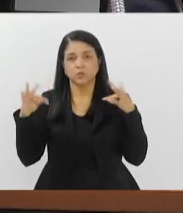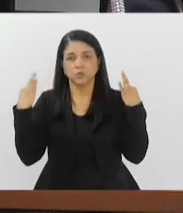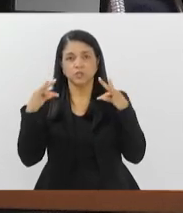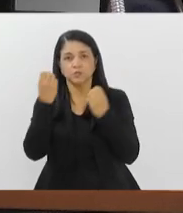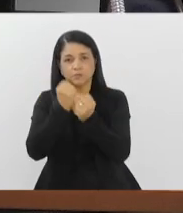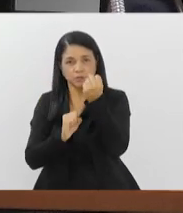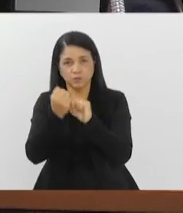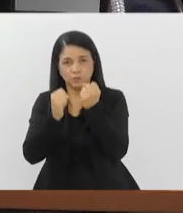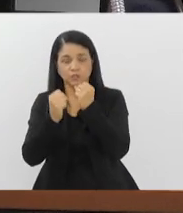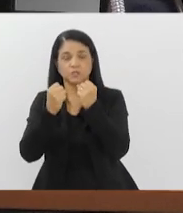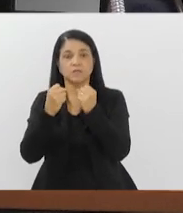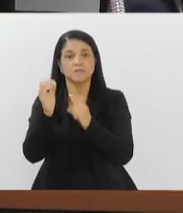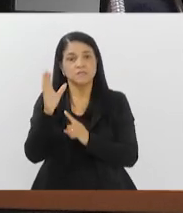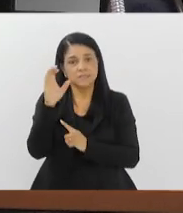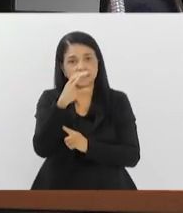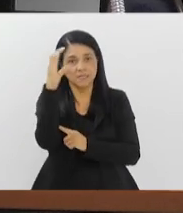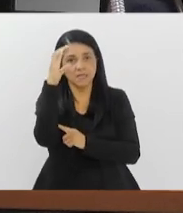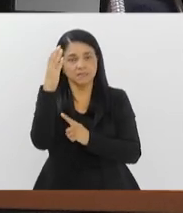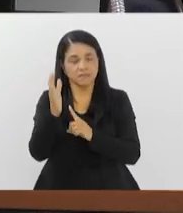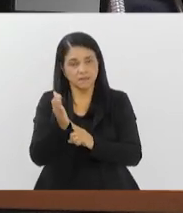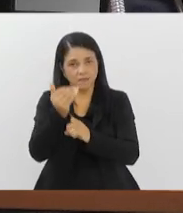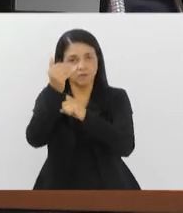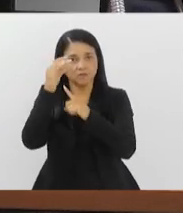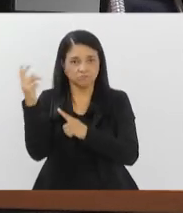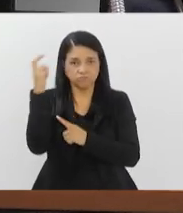Ciência, Tecnologia e Cultura